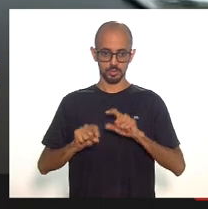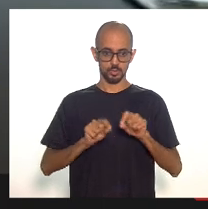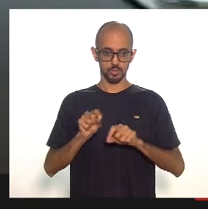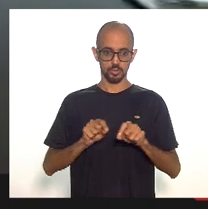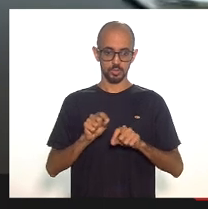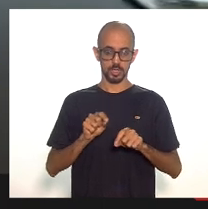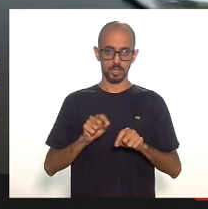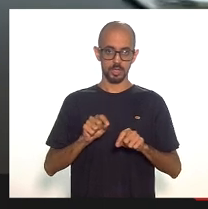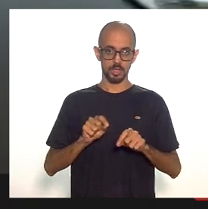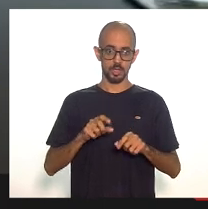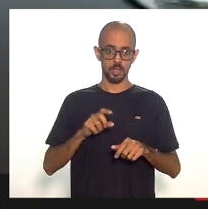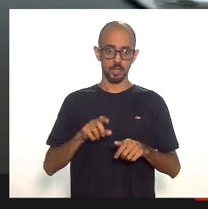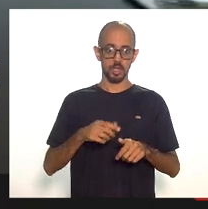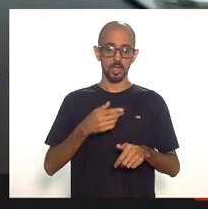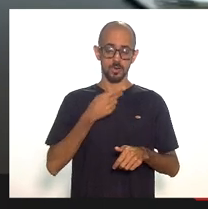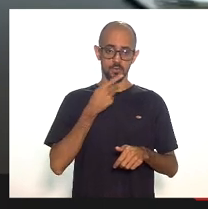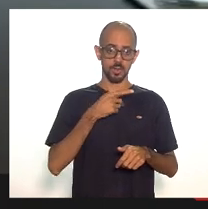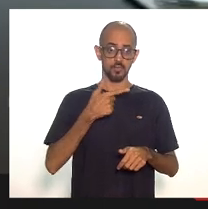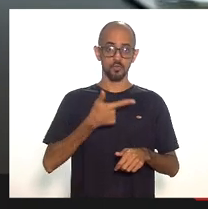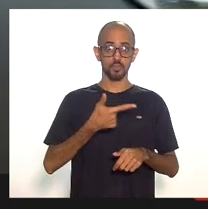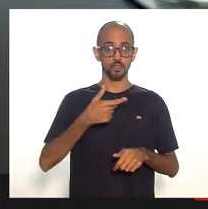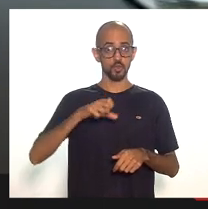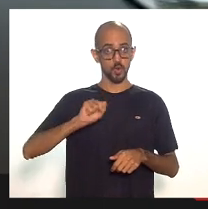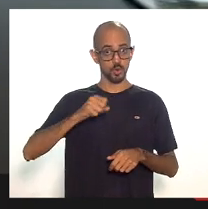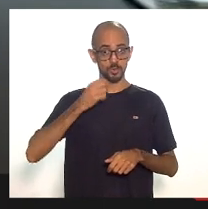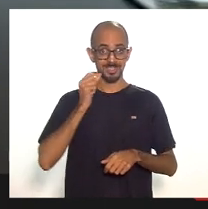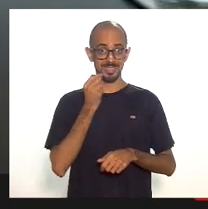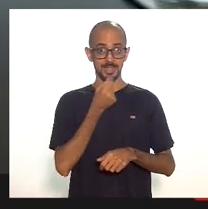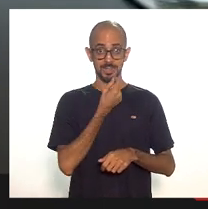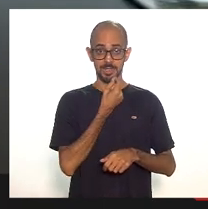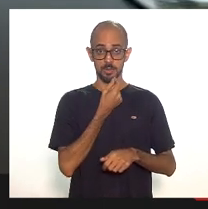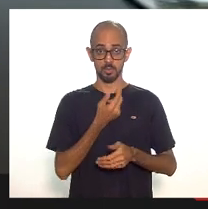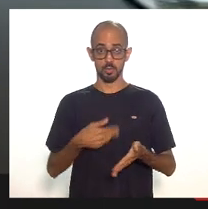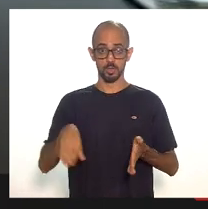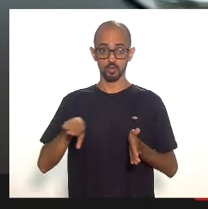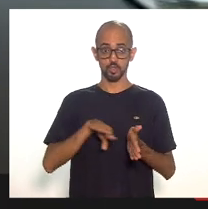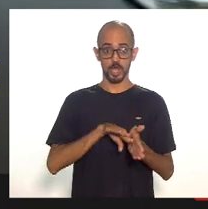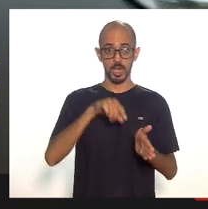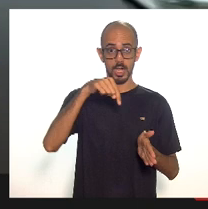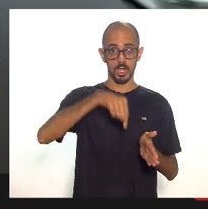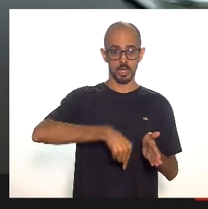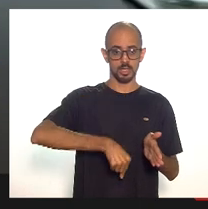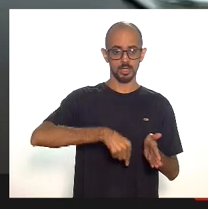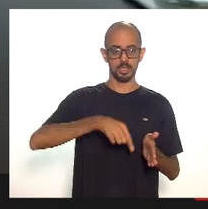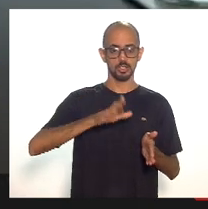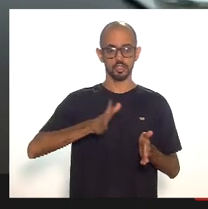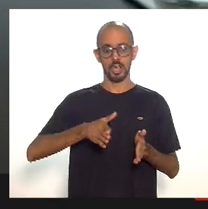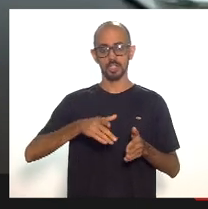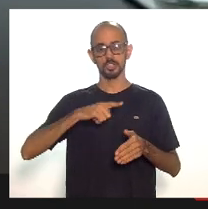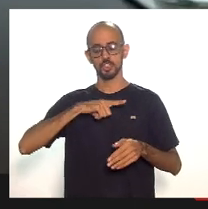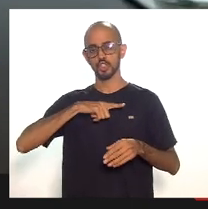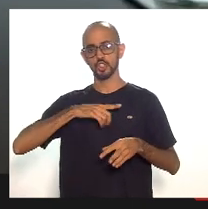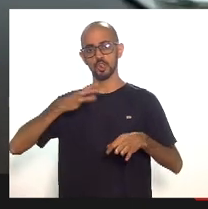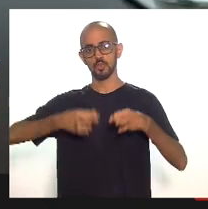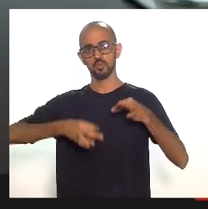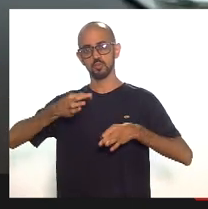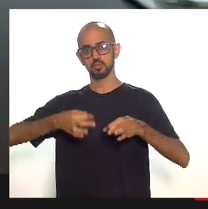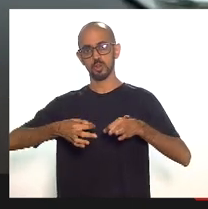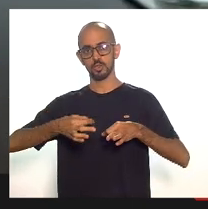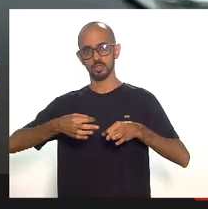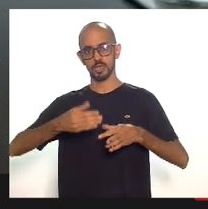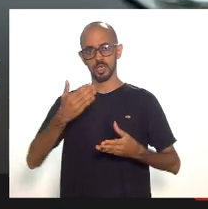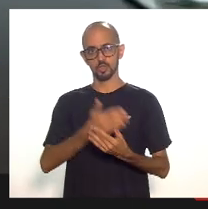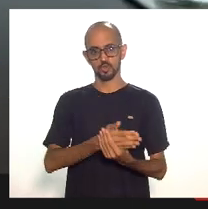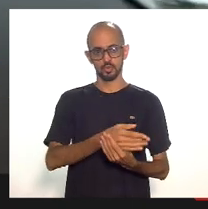que em dia 28 de setembro, quando cheguei aqui, ele já estava judicializado. Eu simplesmente